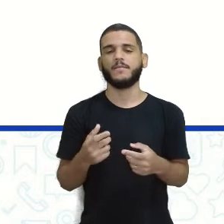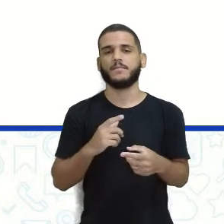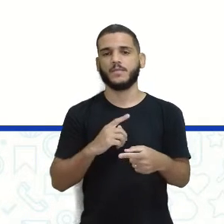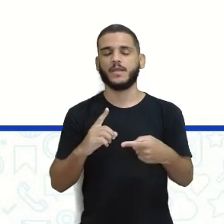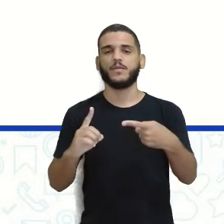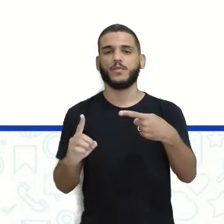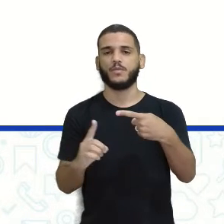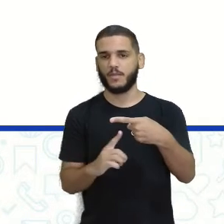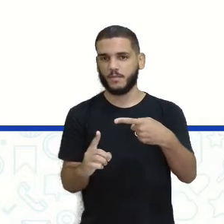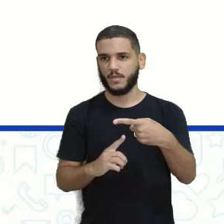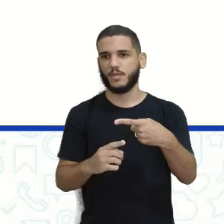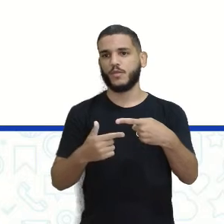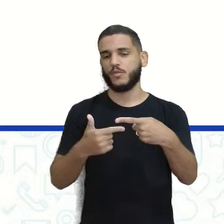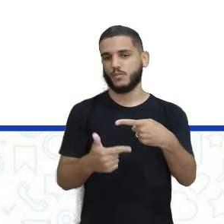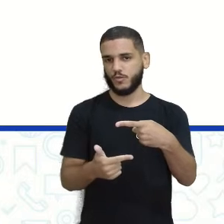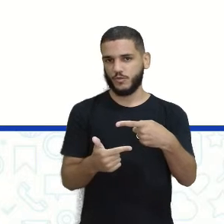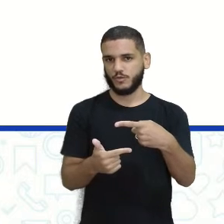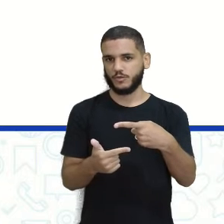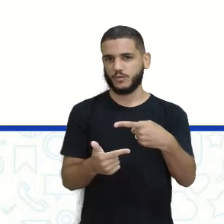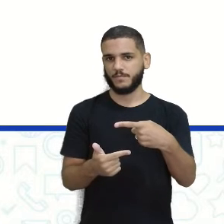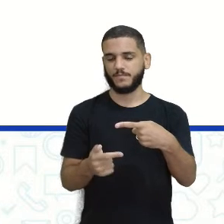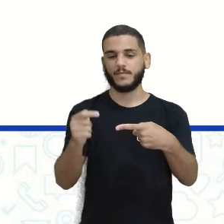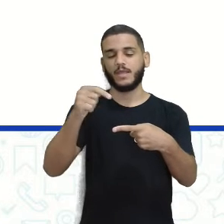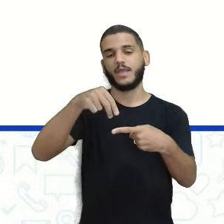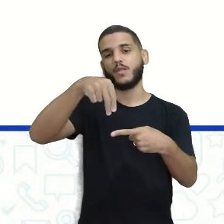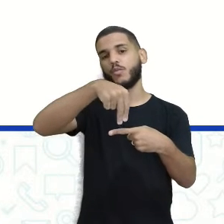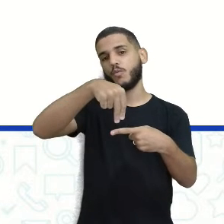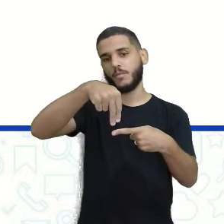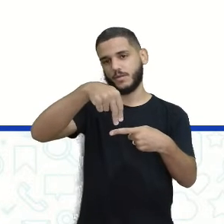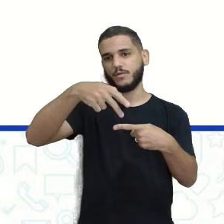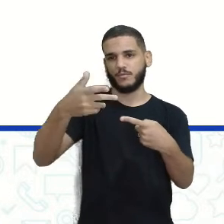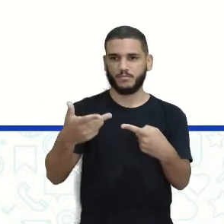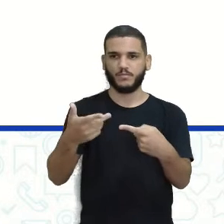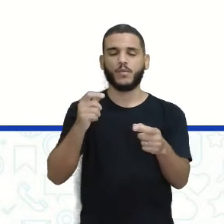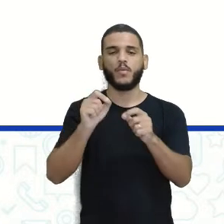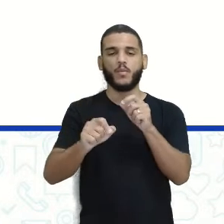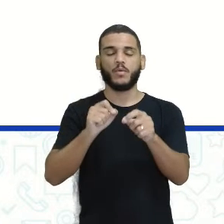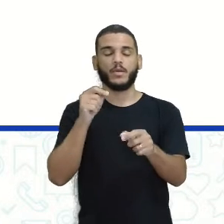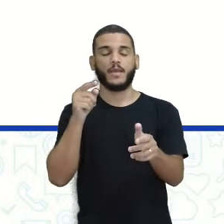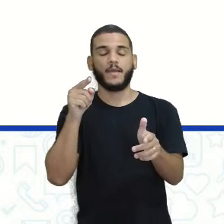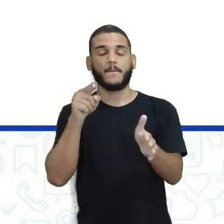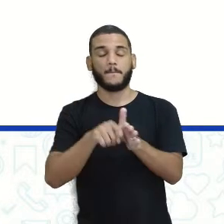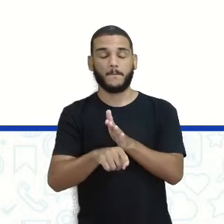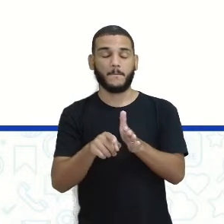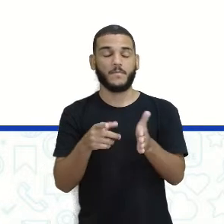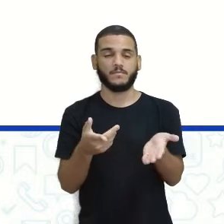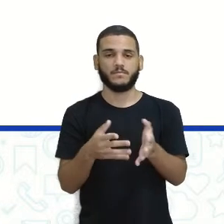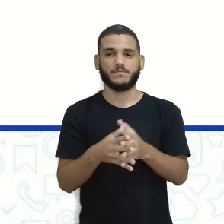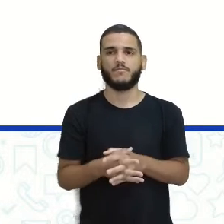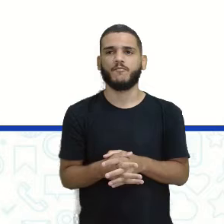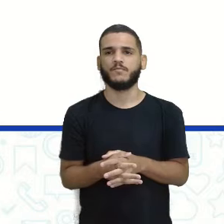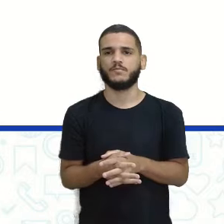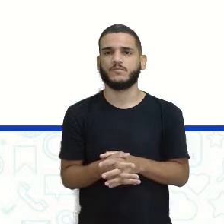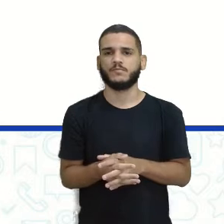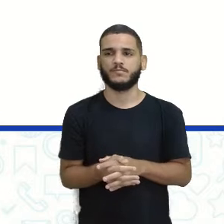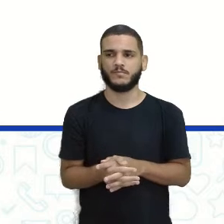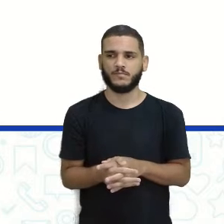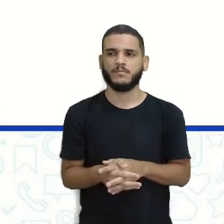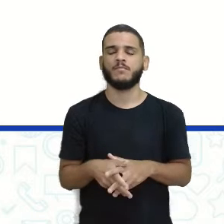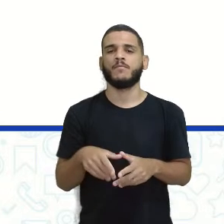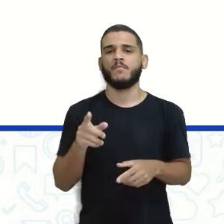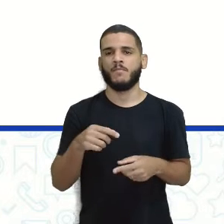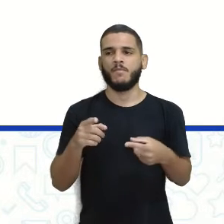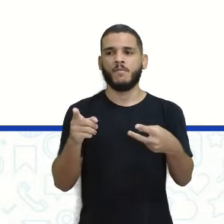o número 2. E em cima é o que eu procuro. O que eu procuro é o quê? É a coroa. Opa!